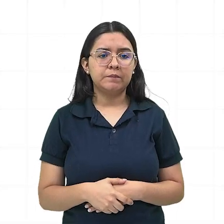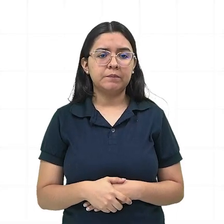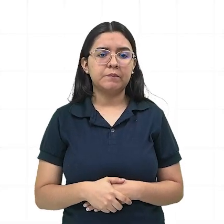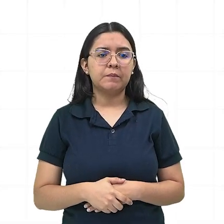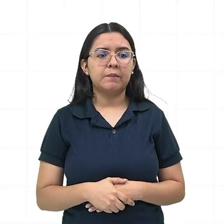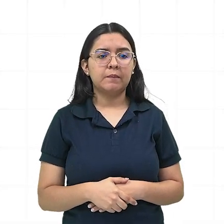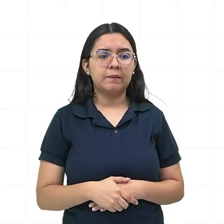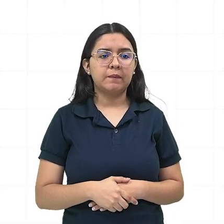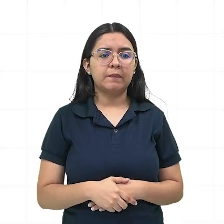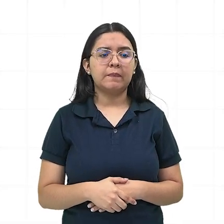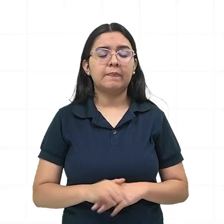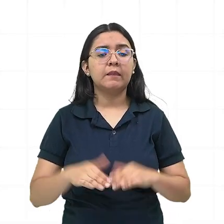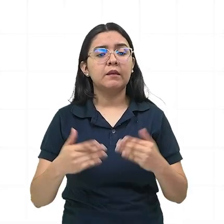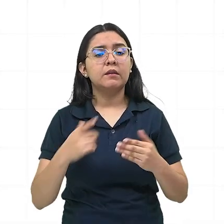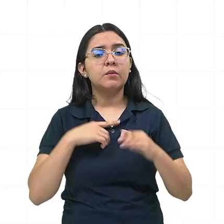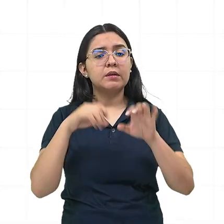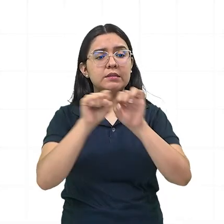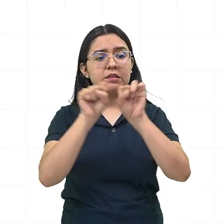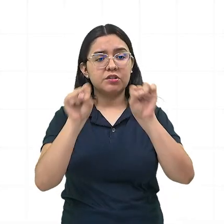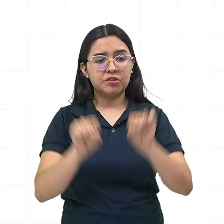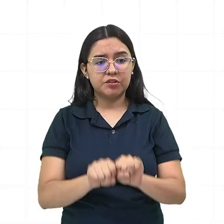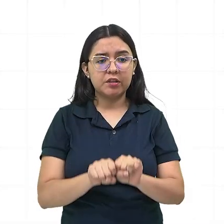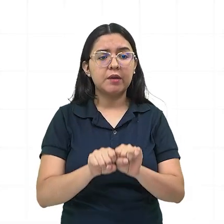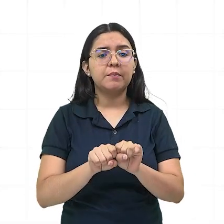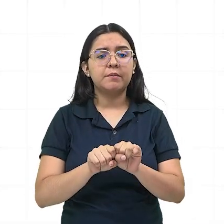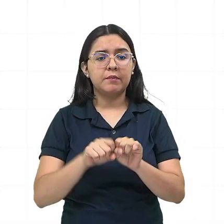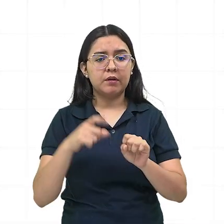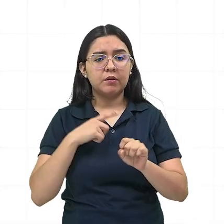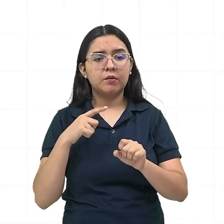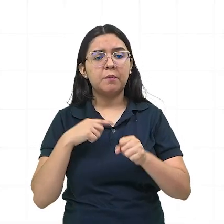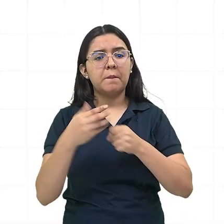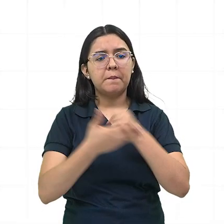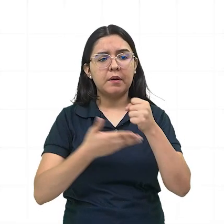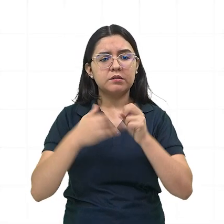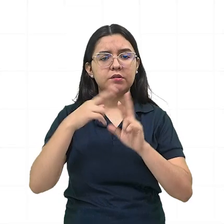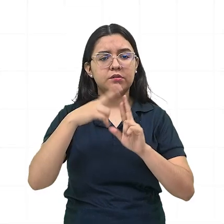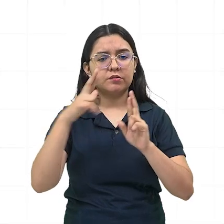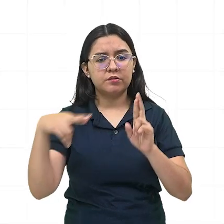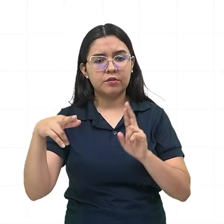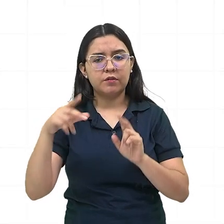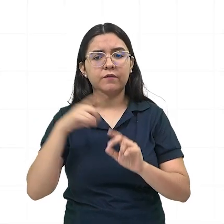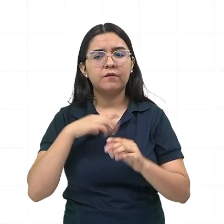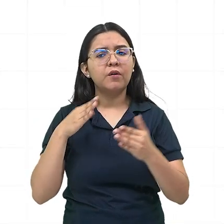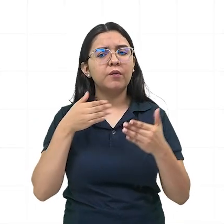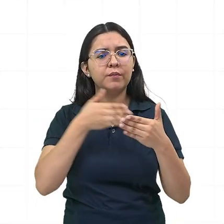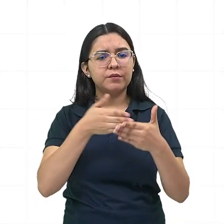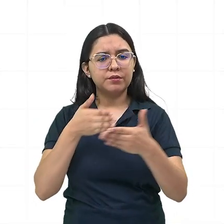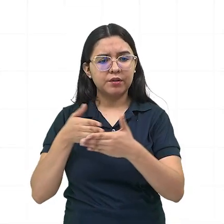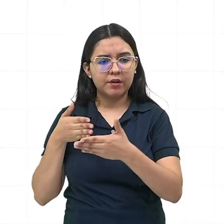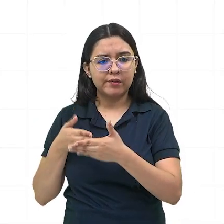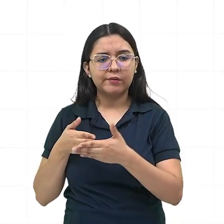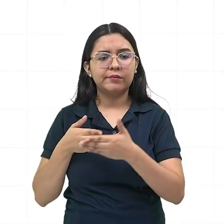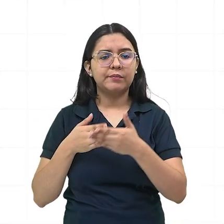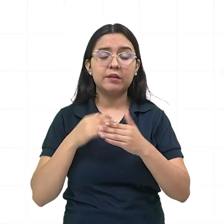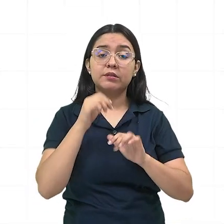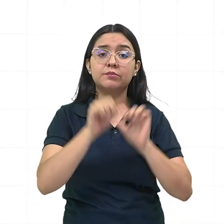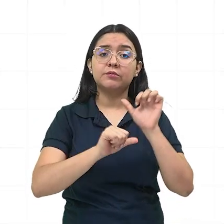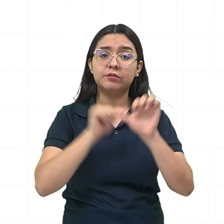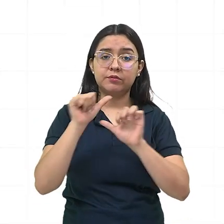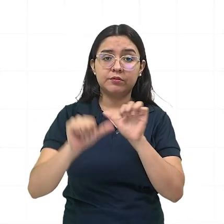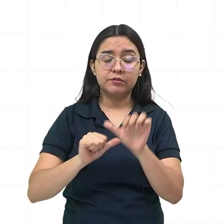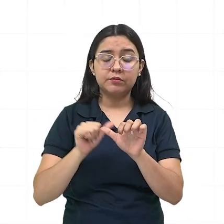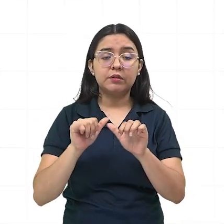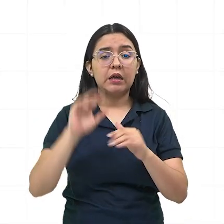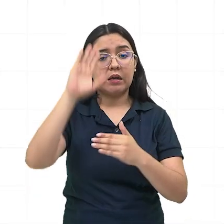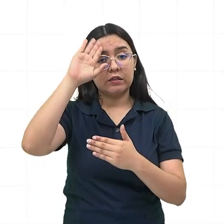O sistema de castas sustentado por preceitos religiosos foi um obstáculo para essas mudanças.